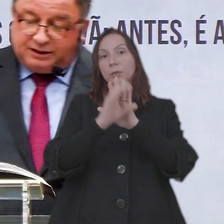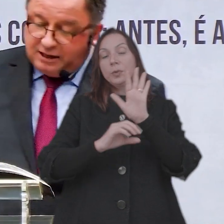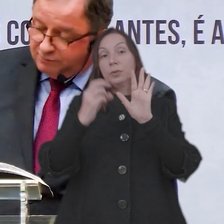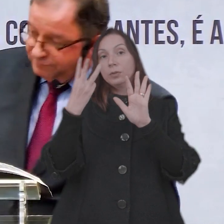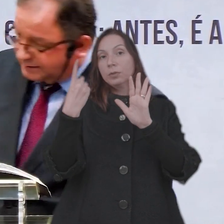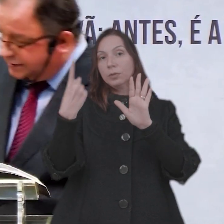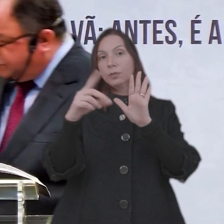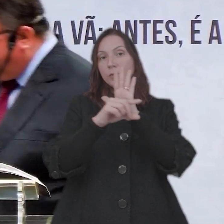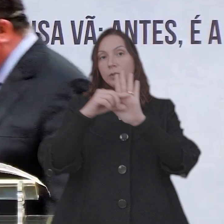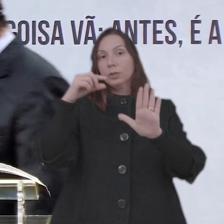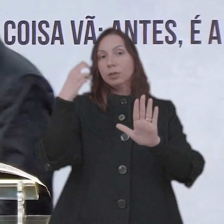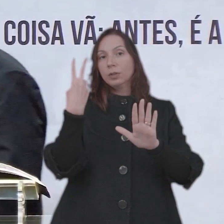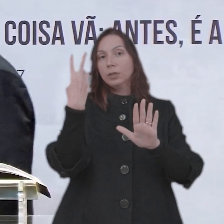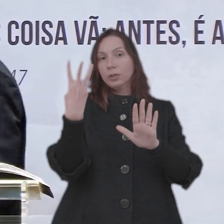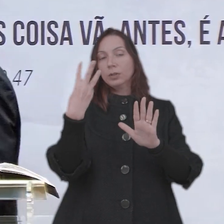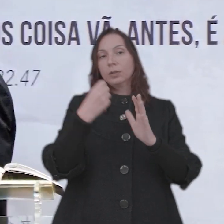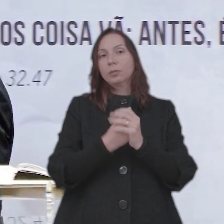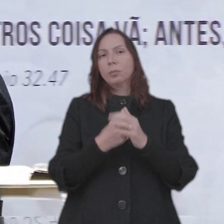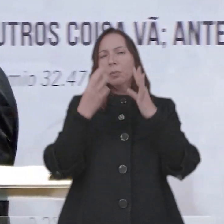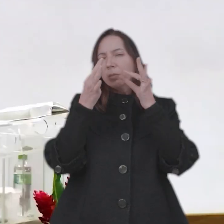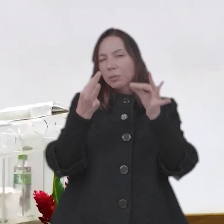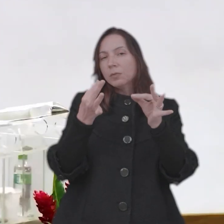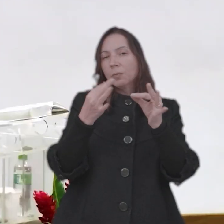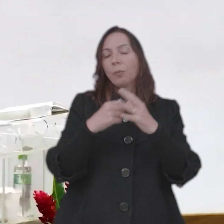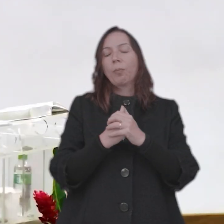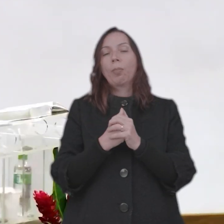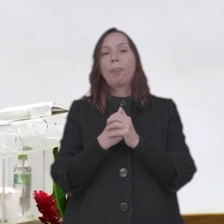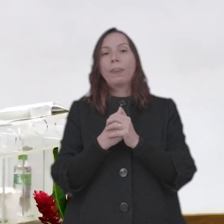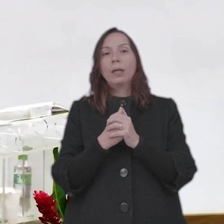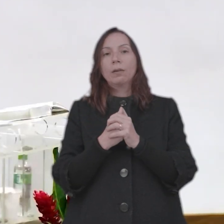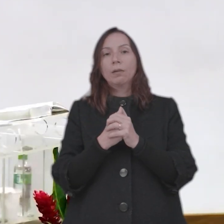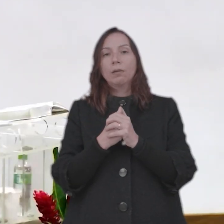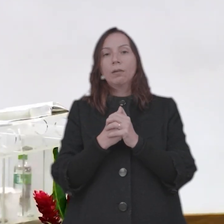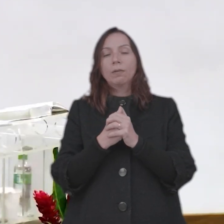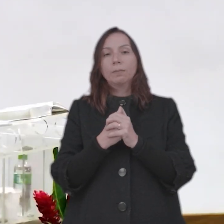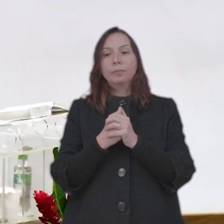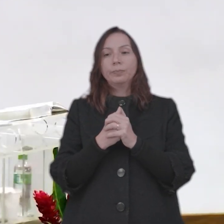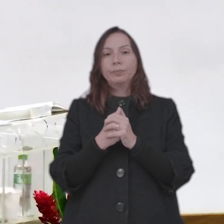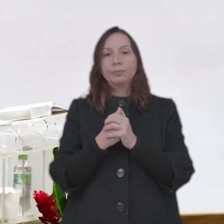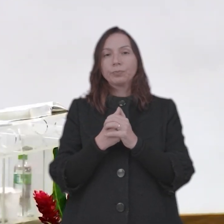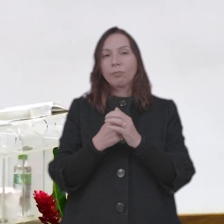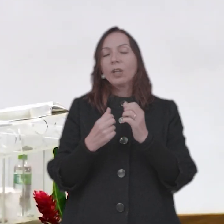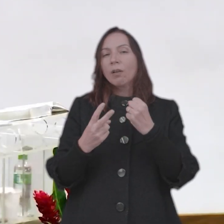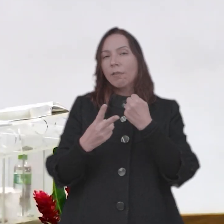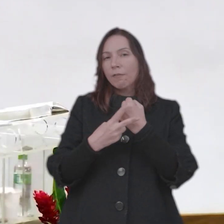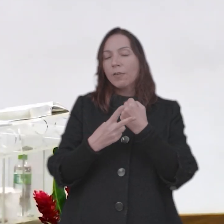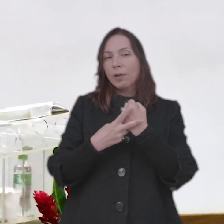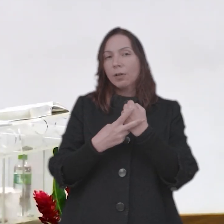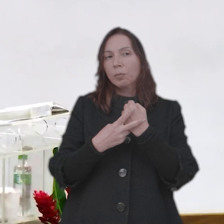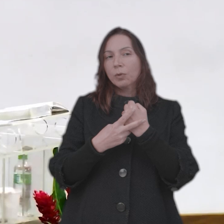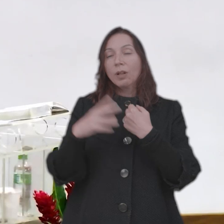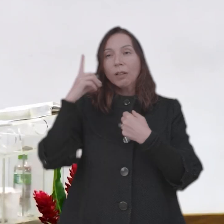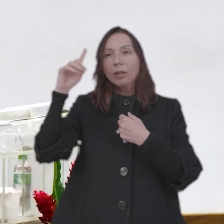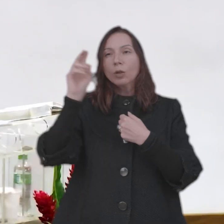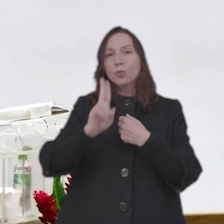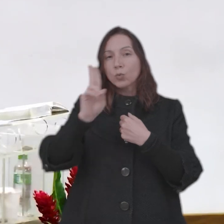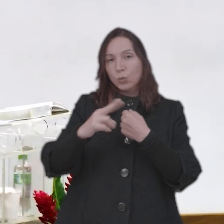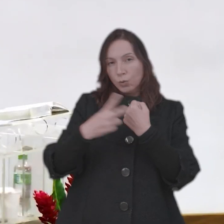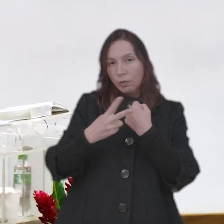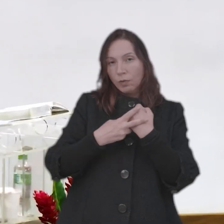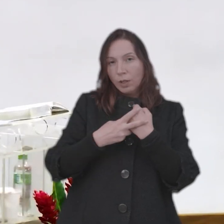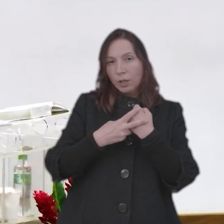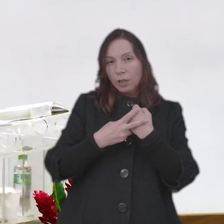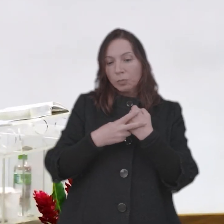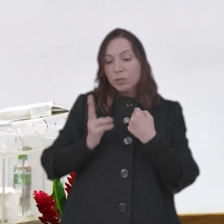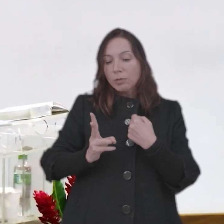capítulo 31, versículo 23. Preste atenção que esse verbo, quando Deus o usa, sempre é